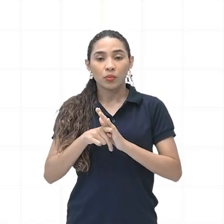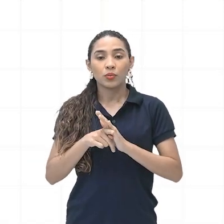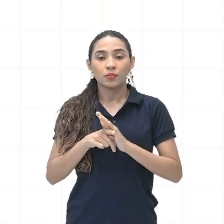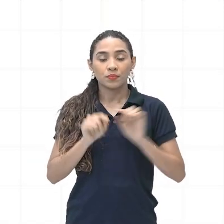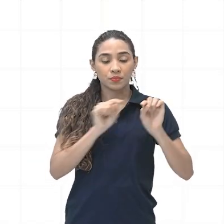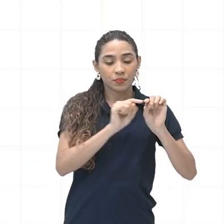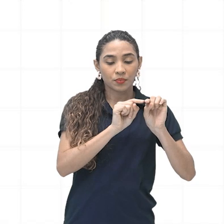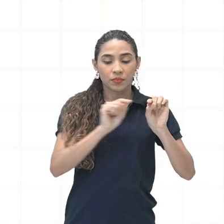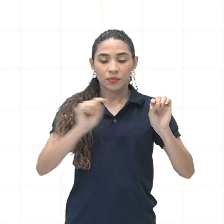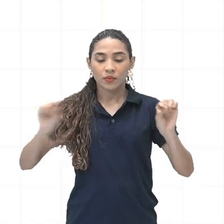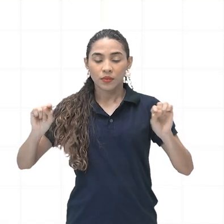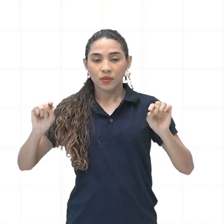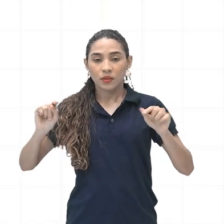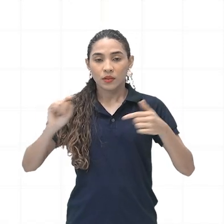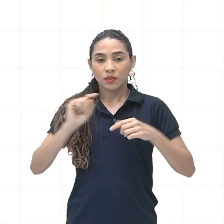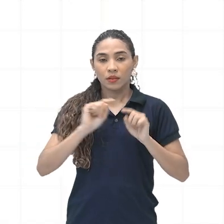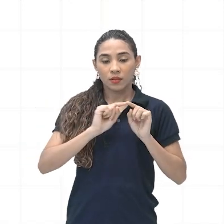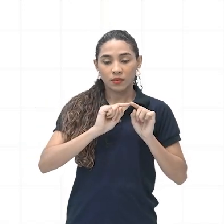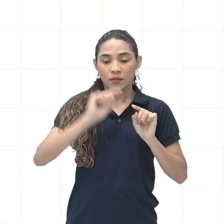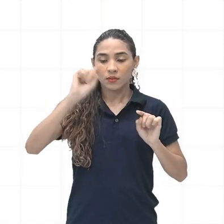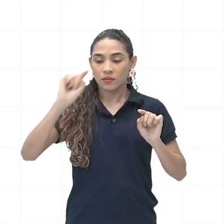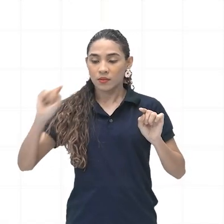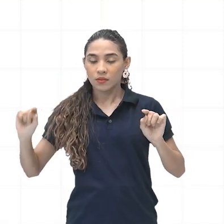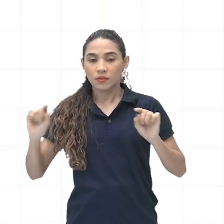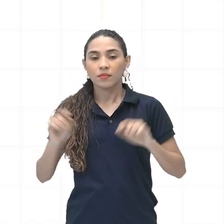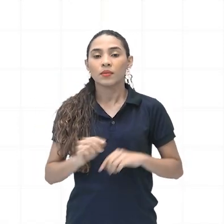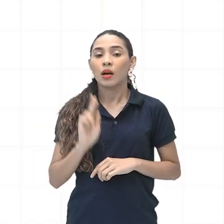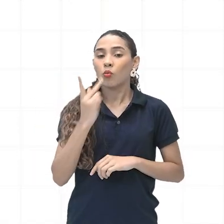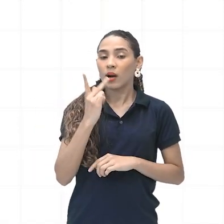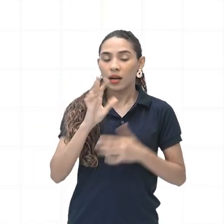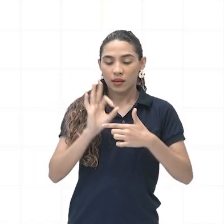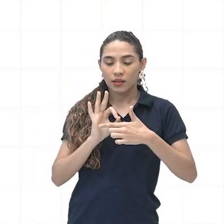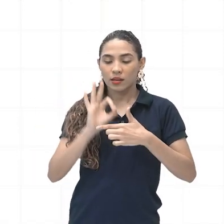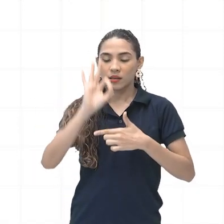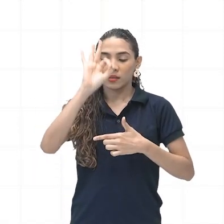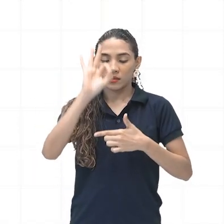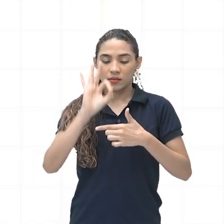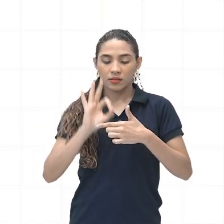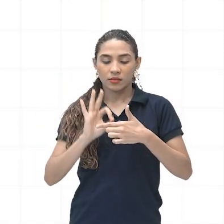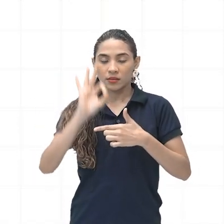maior. O H é a altura relativa à